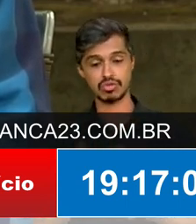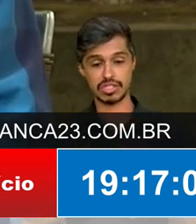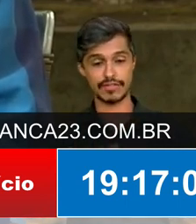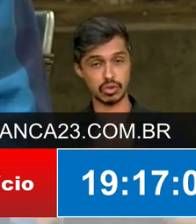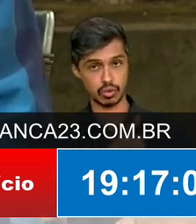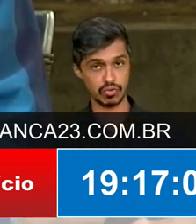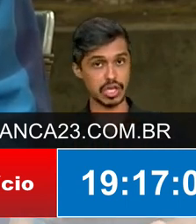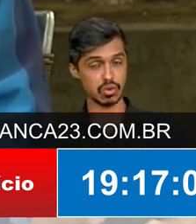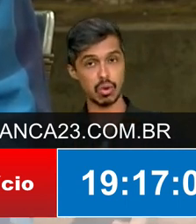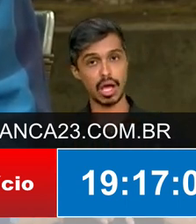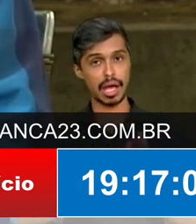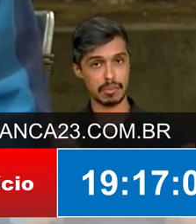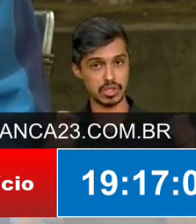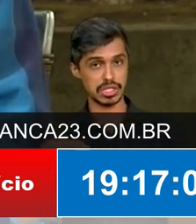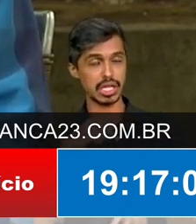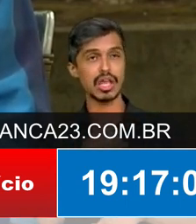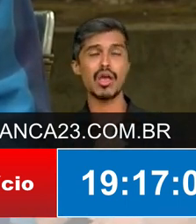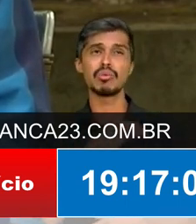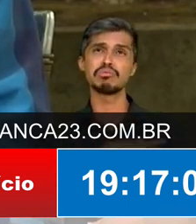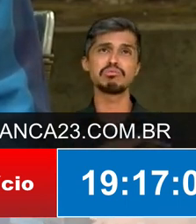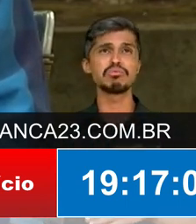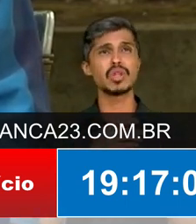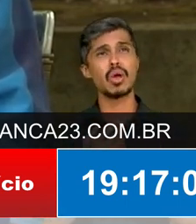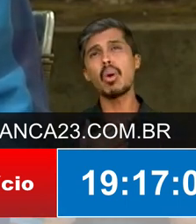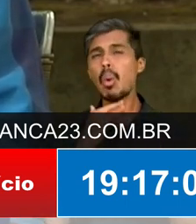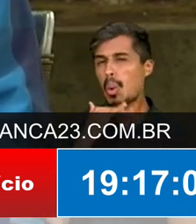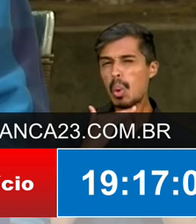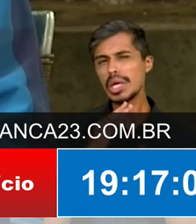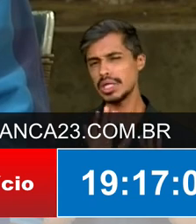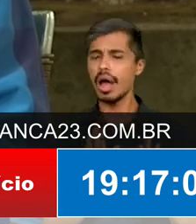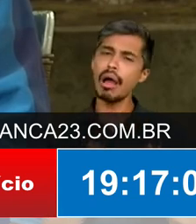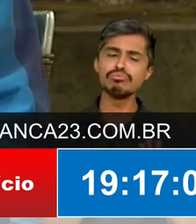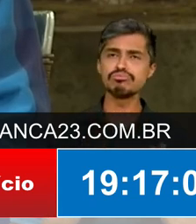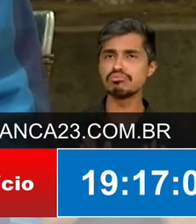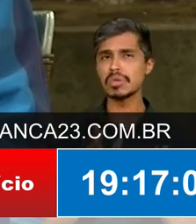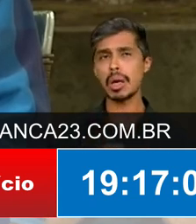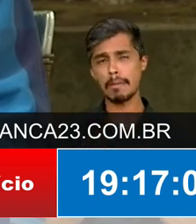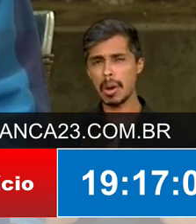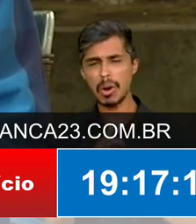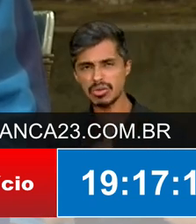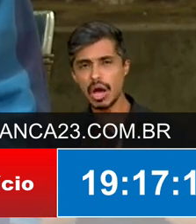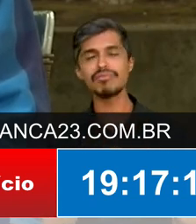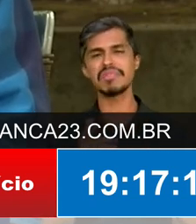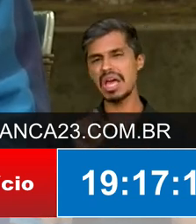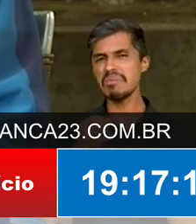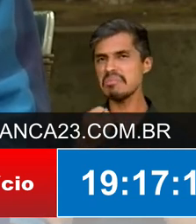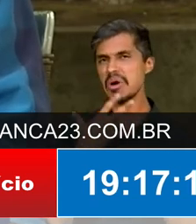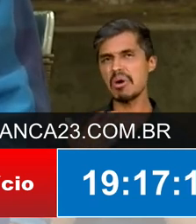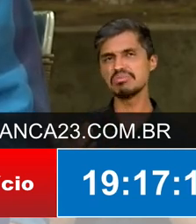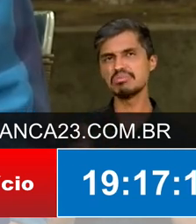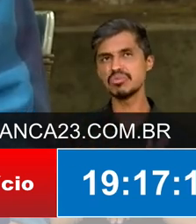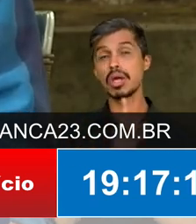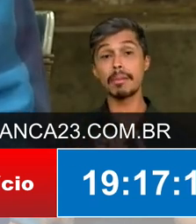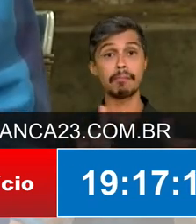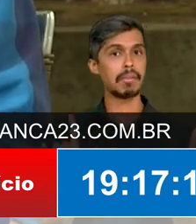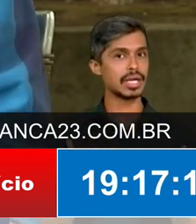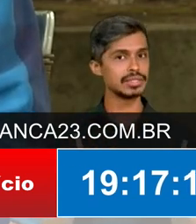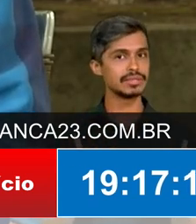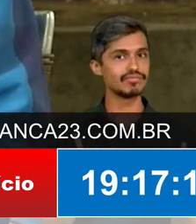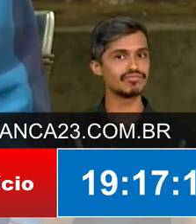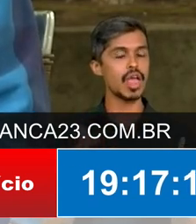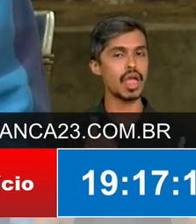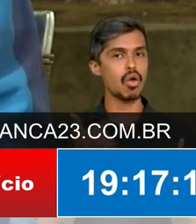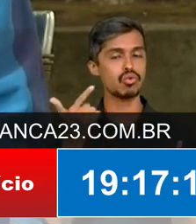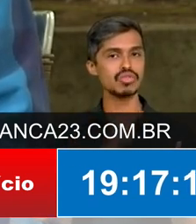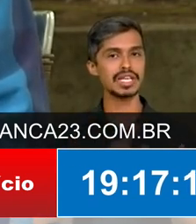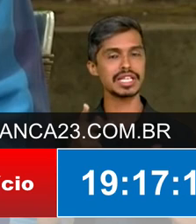é e não é não é muito pouco um salar razoável tá agora para eu